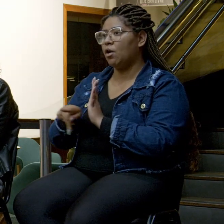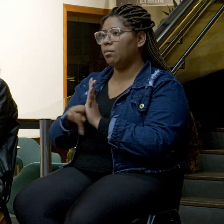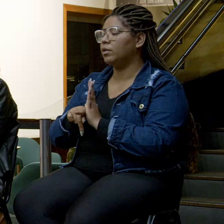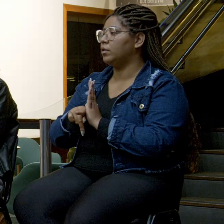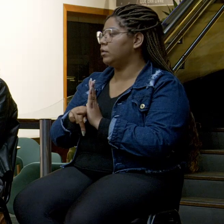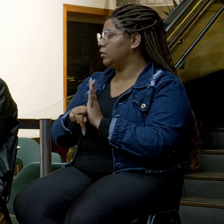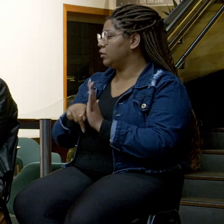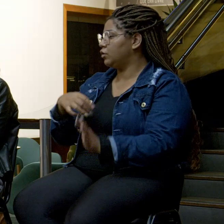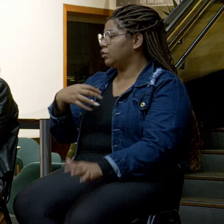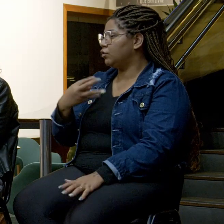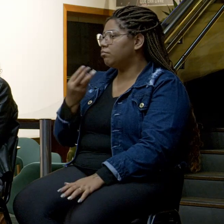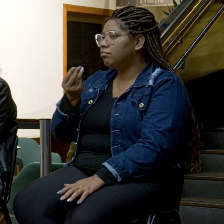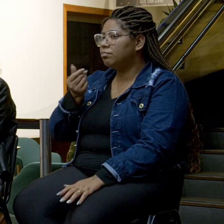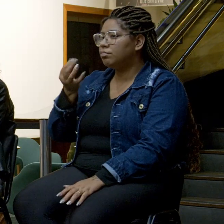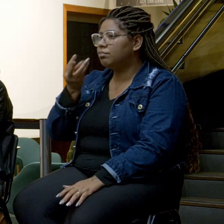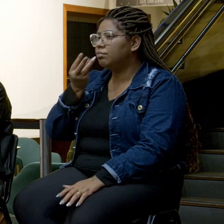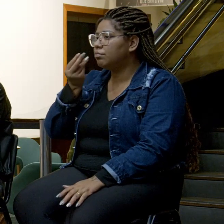de digerir o mundo, assim.